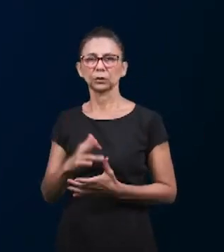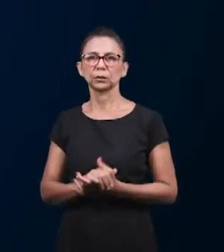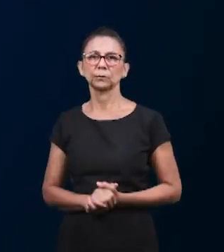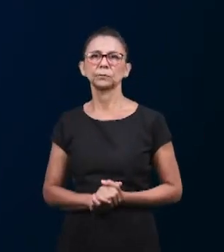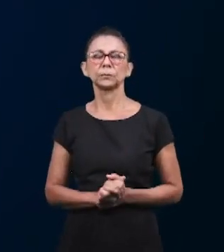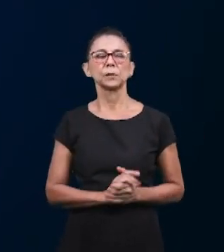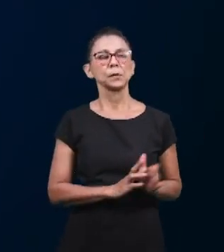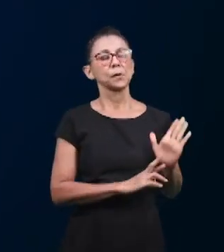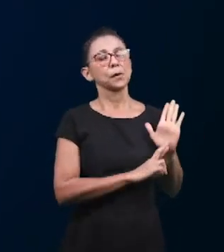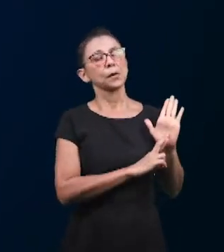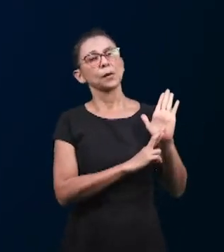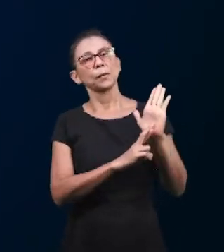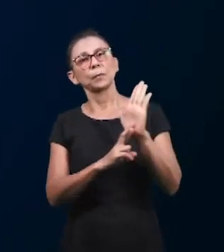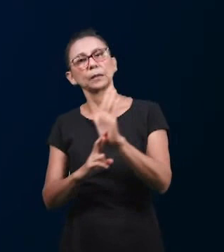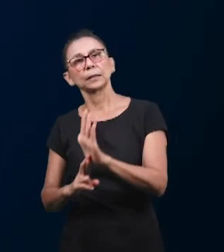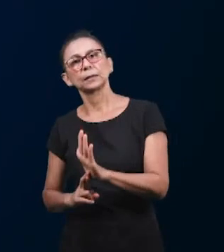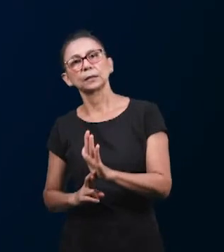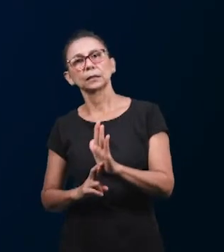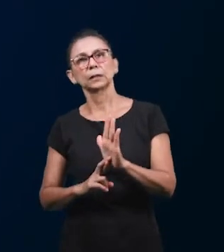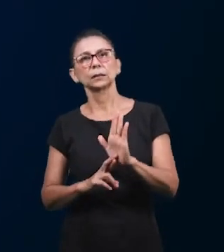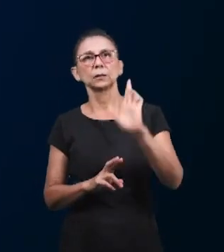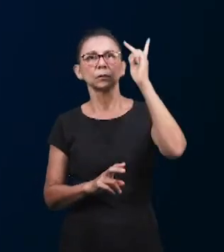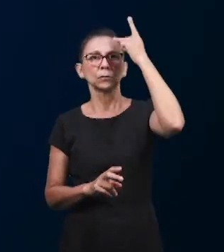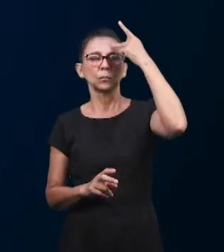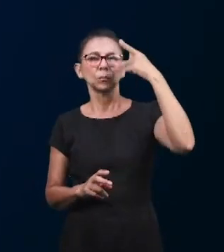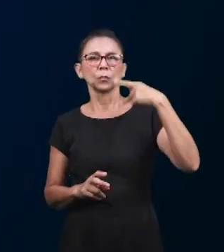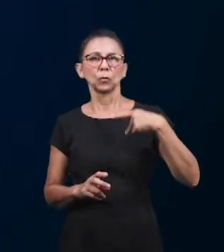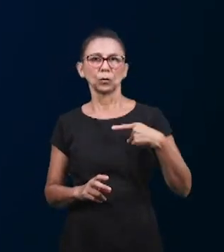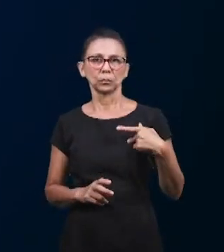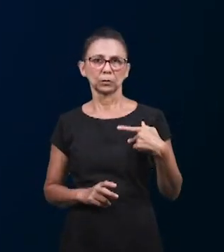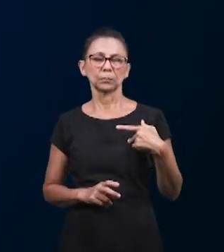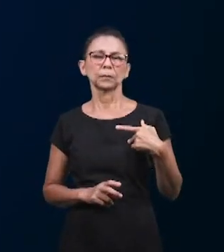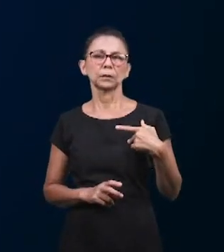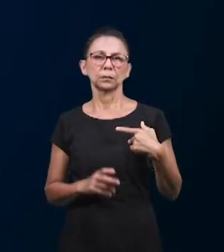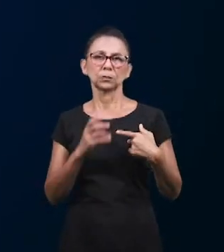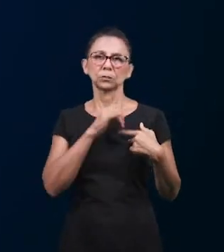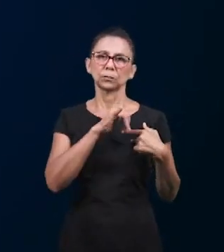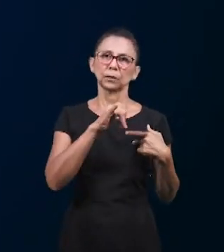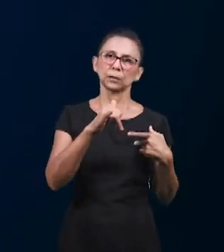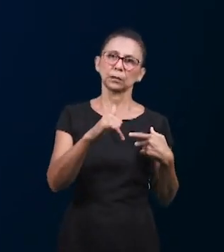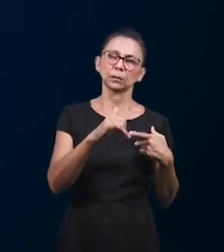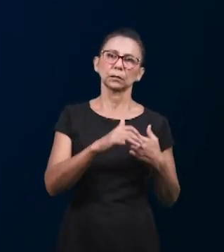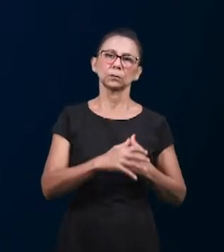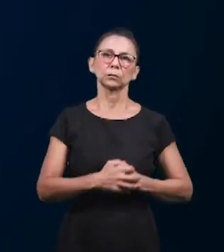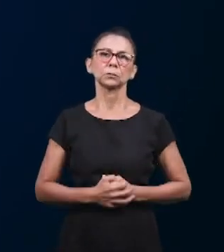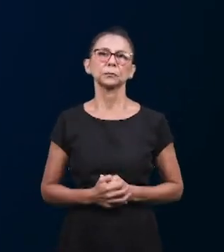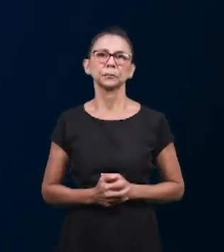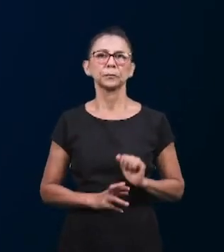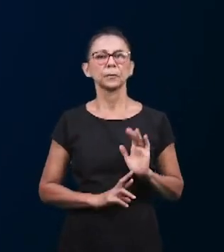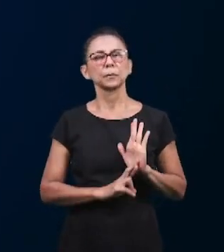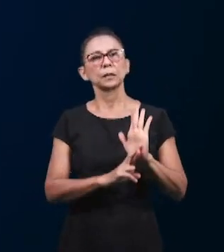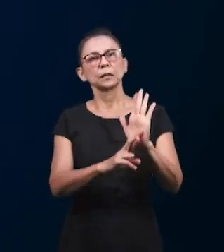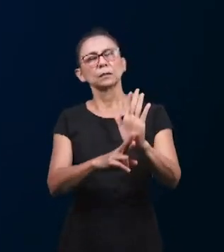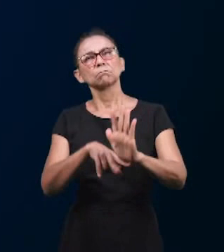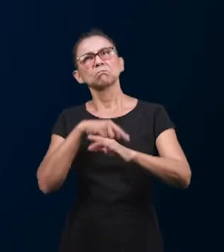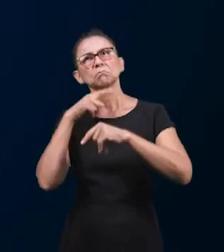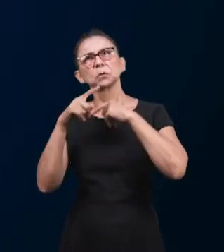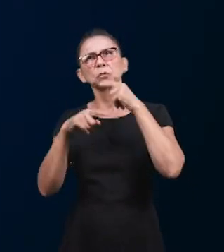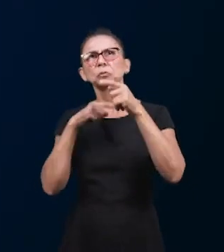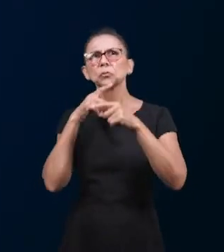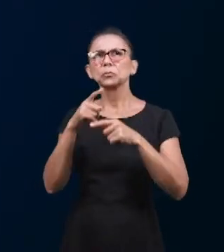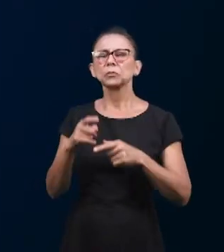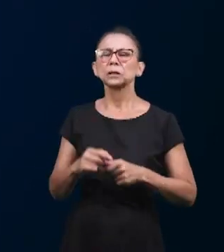terrena, representando a religião, sempre lhe proporcionava, ou seja, a discórdia, a